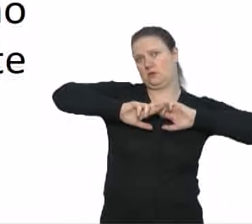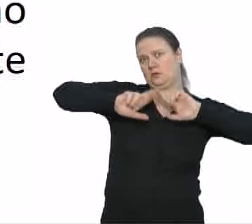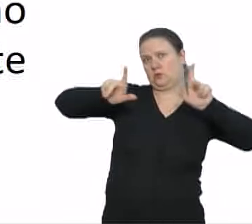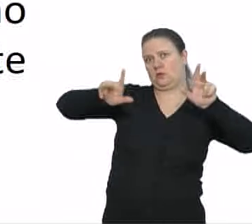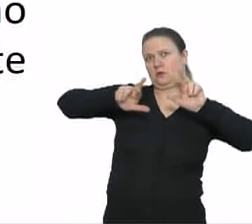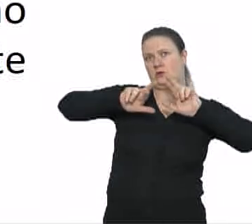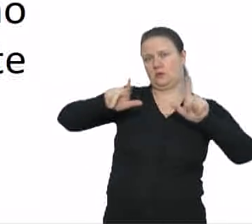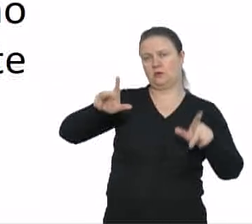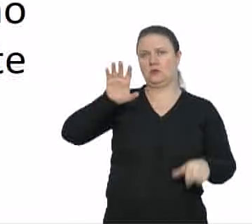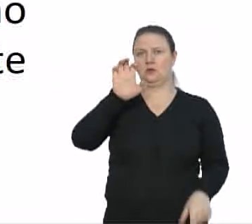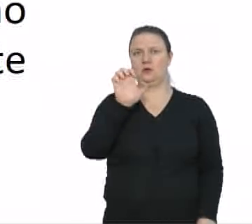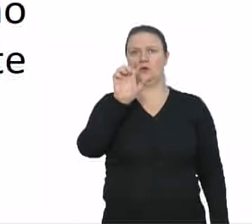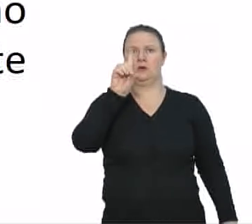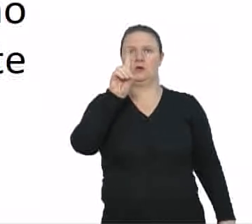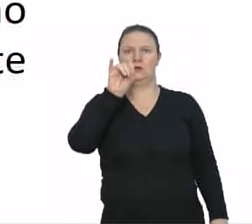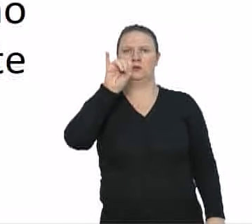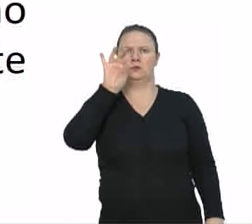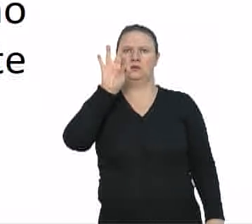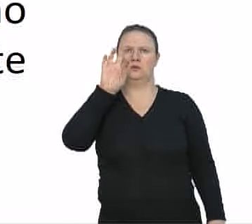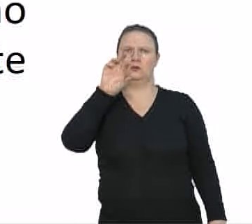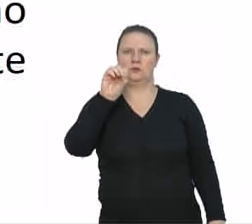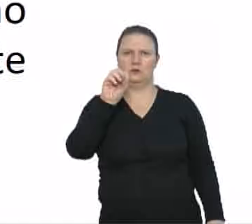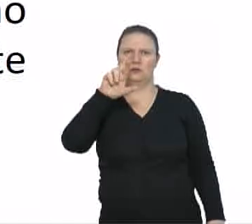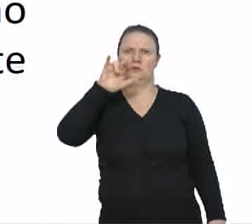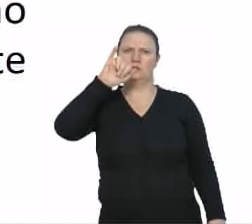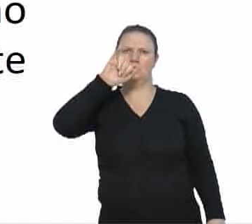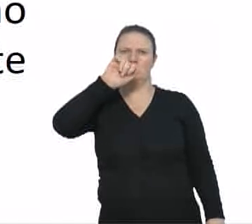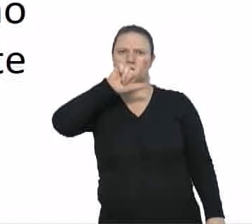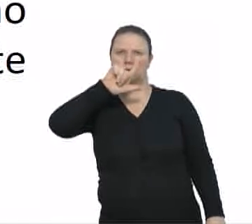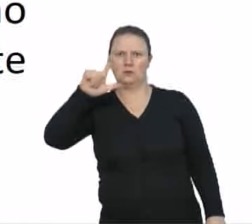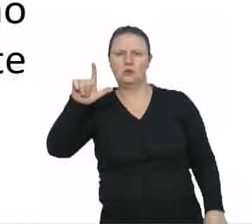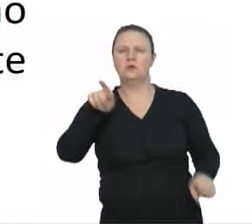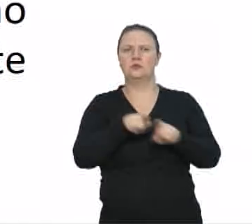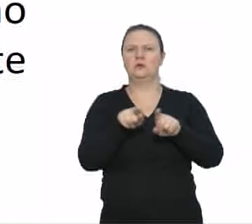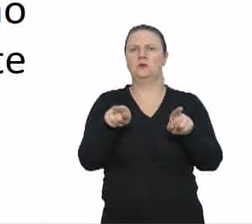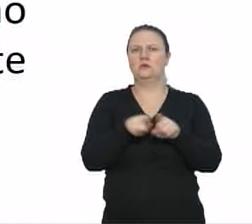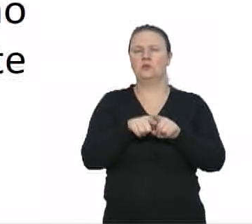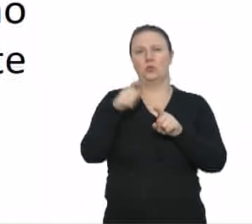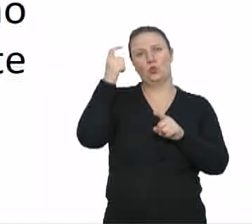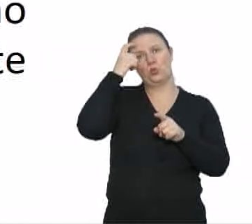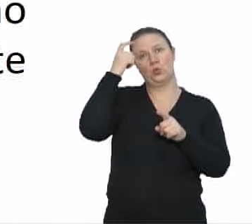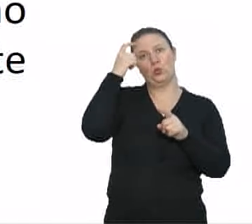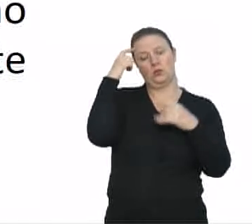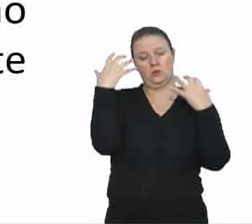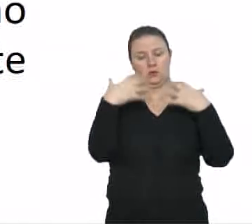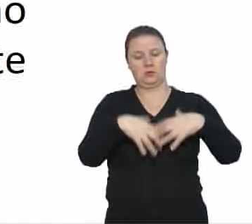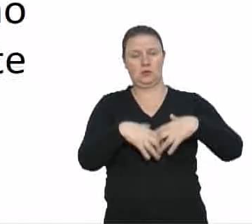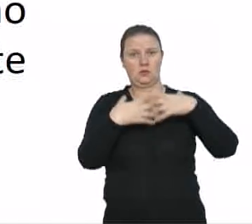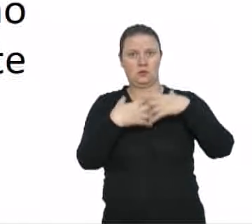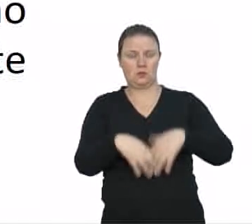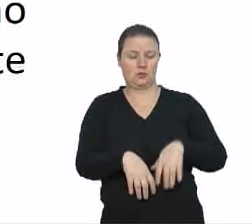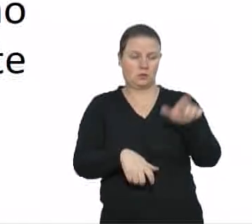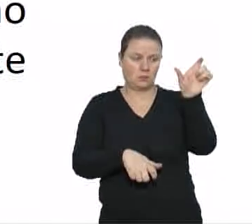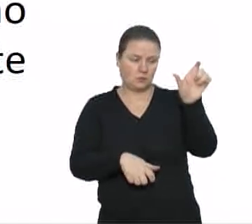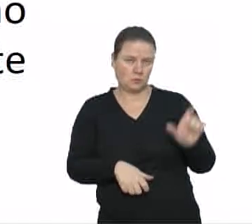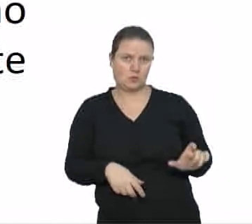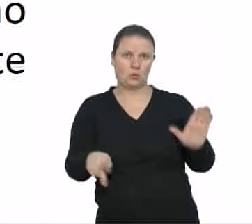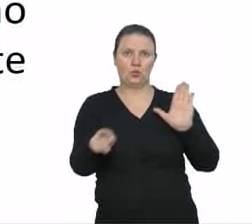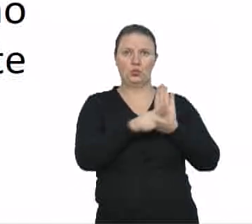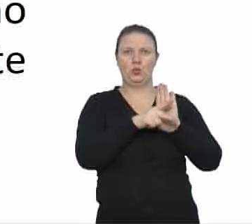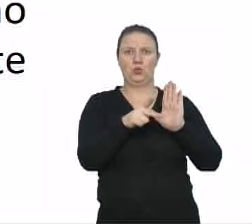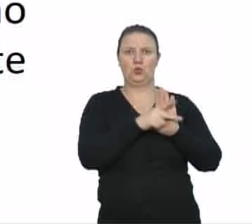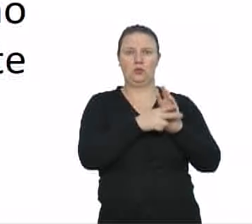editorial, pois esse retrata um ponto de vista ou reflexão do editor, como representante